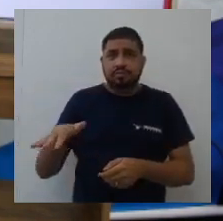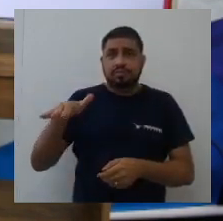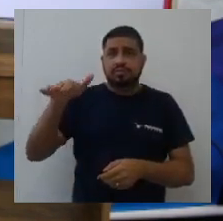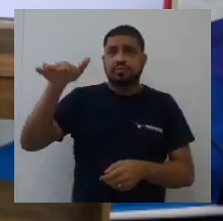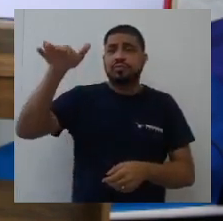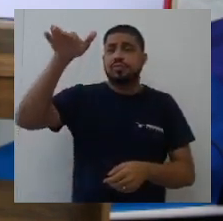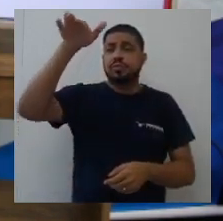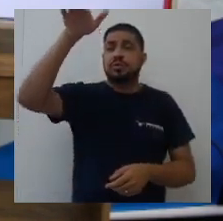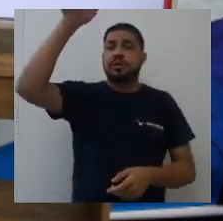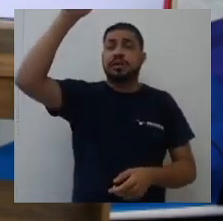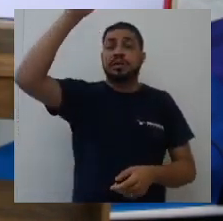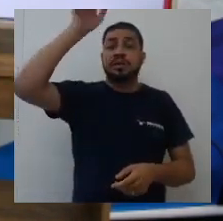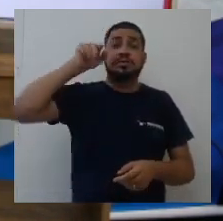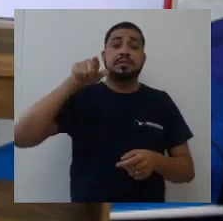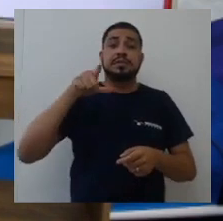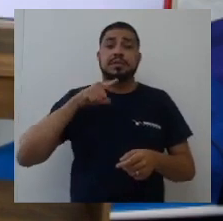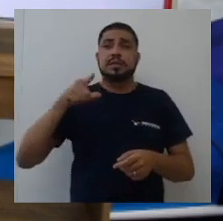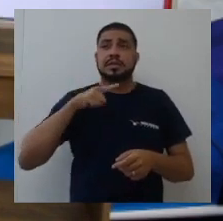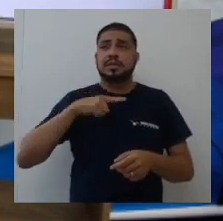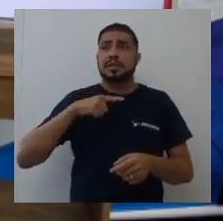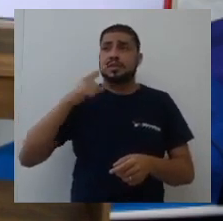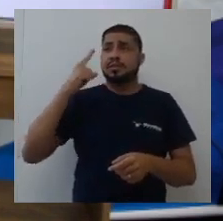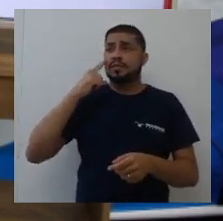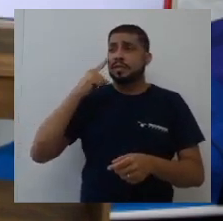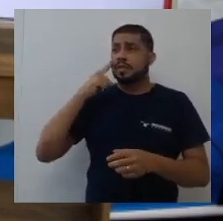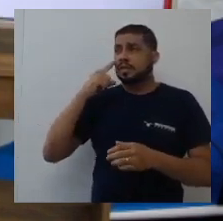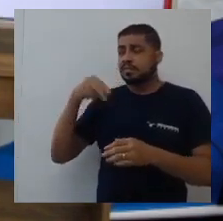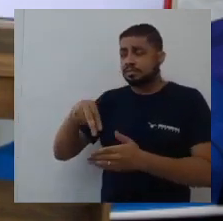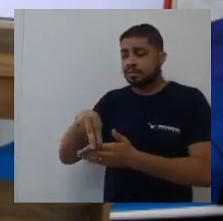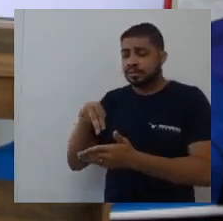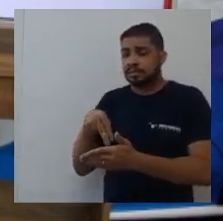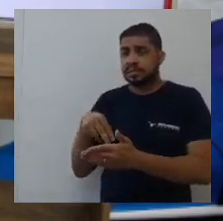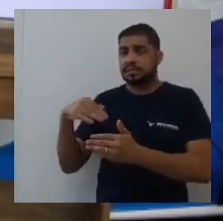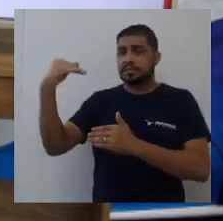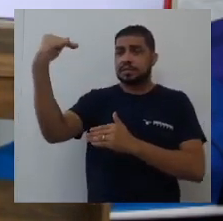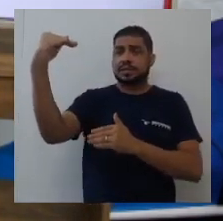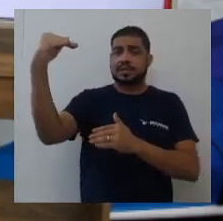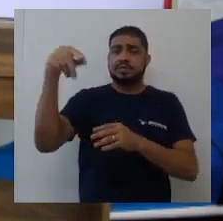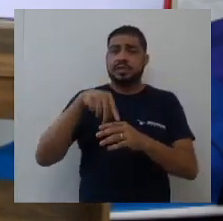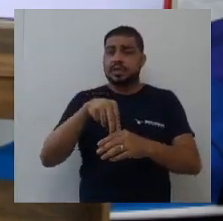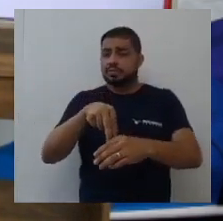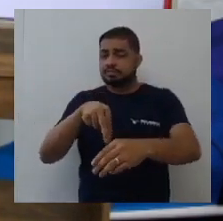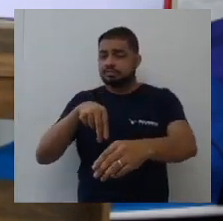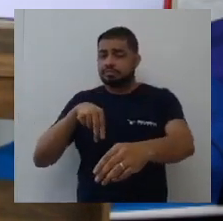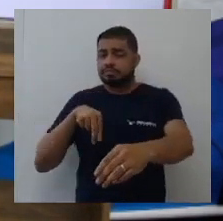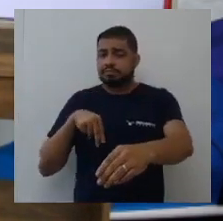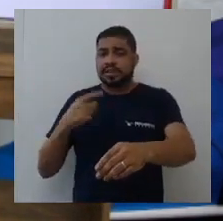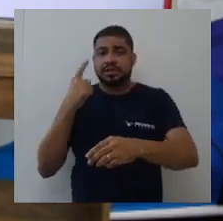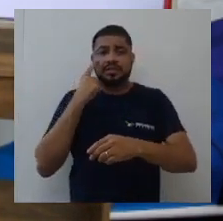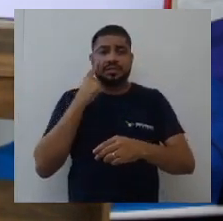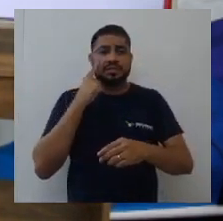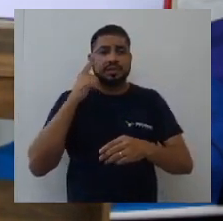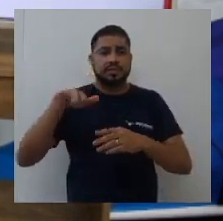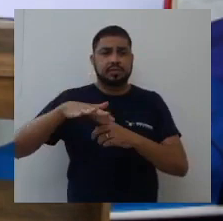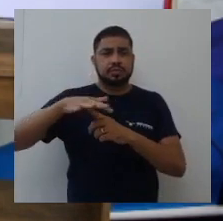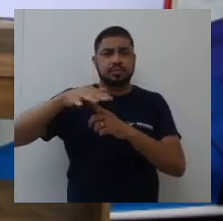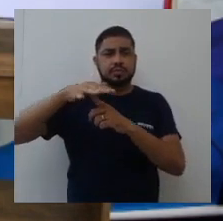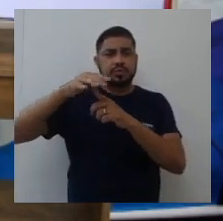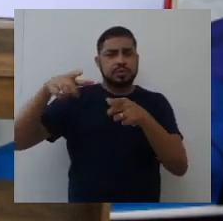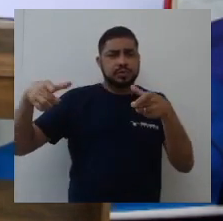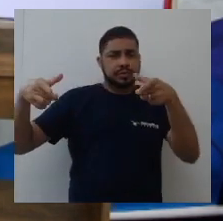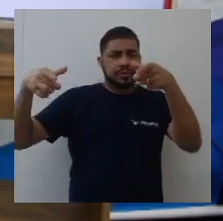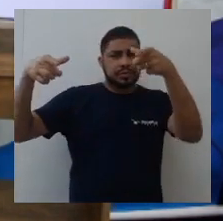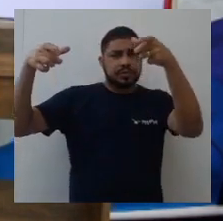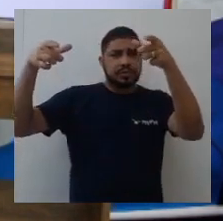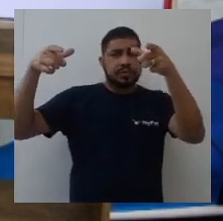sobe e você está bem em cima de onde o drone está. Você volta um pouquinho a sua distância e vê teu drone com um